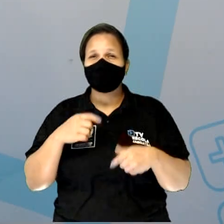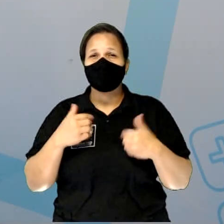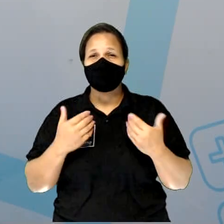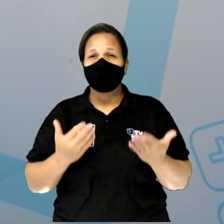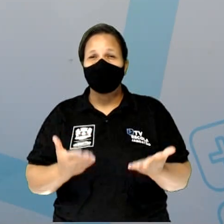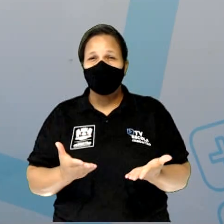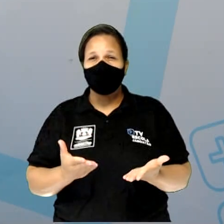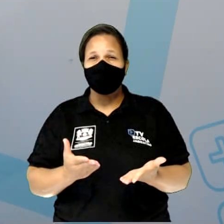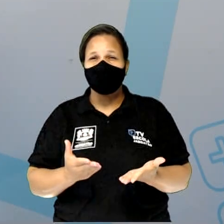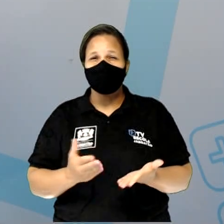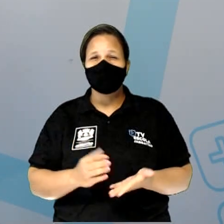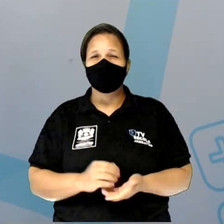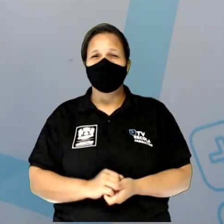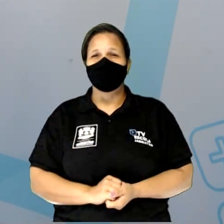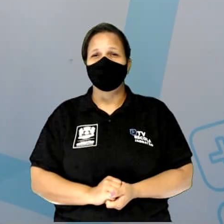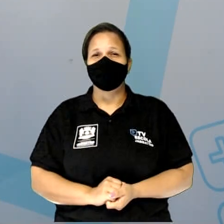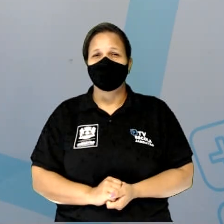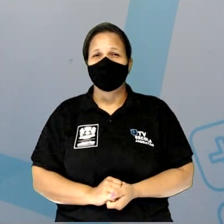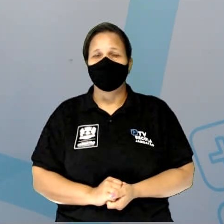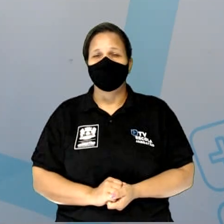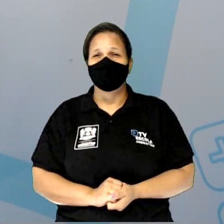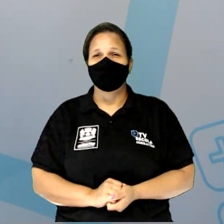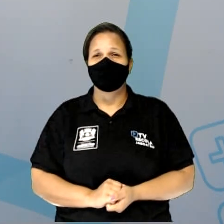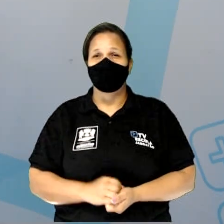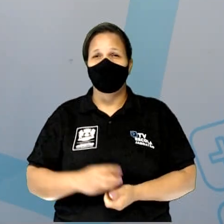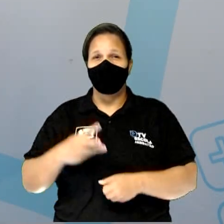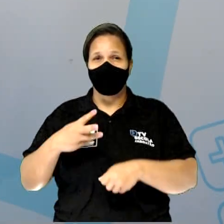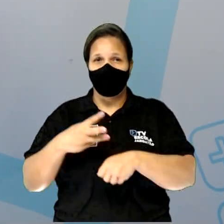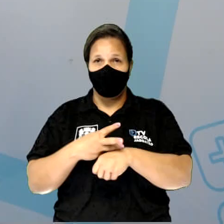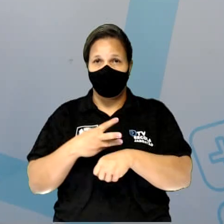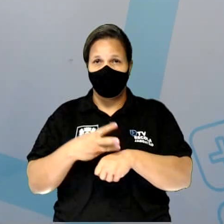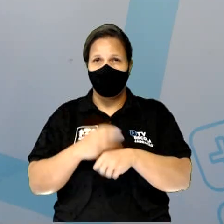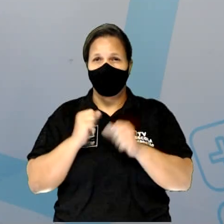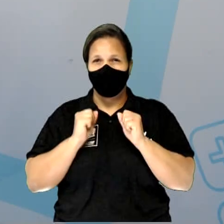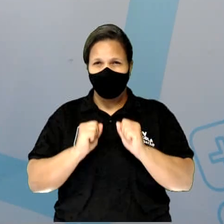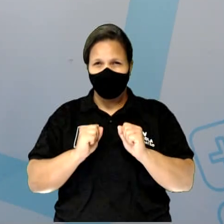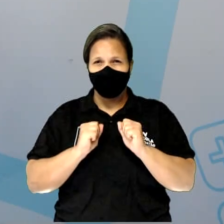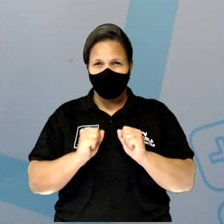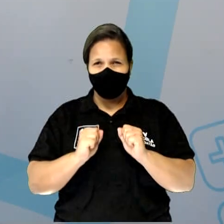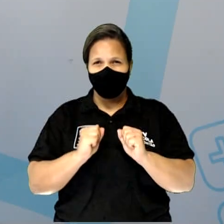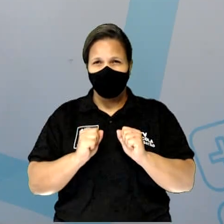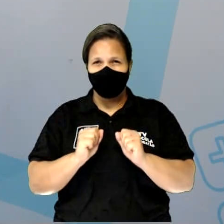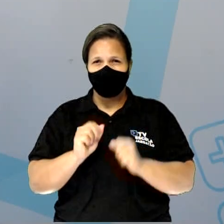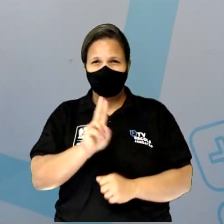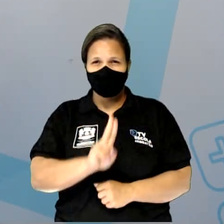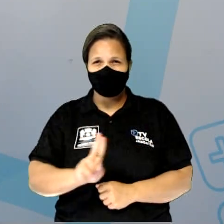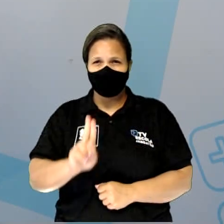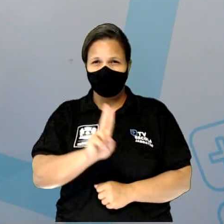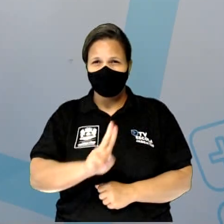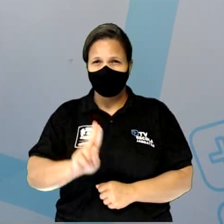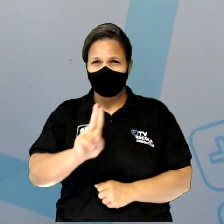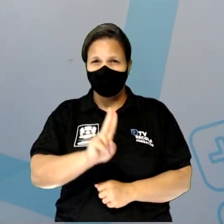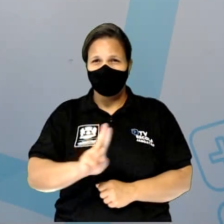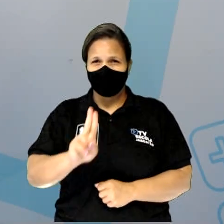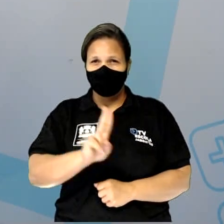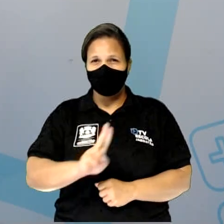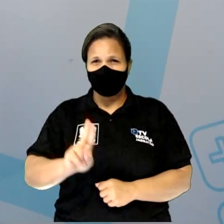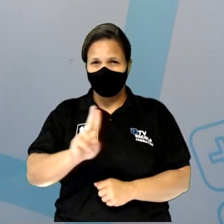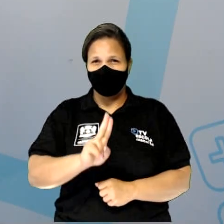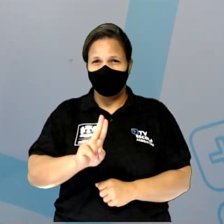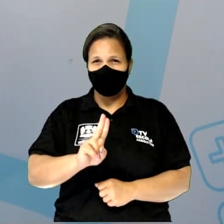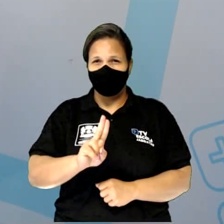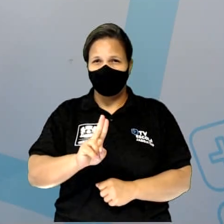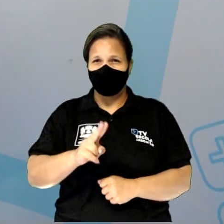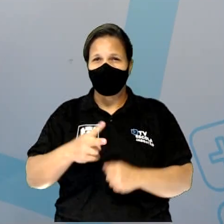eu posso usar o WhatsApp como verbo de dizer mensagem? Sim, você pode usar o WhatsApp